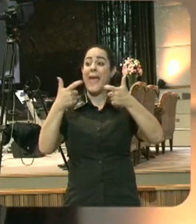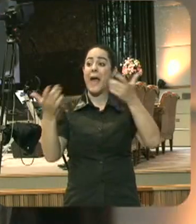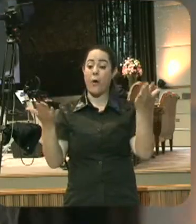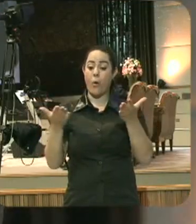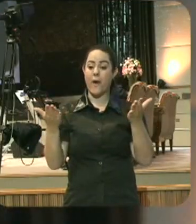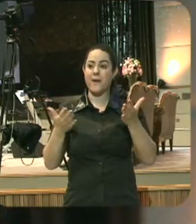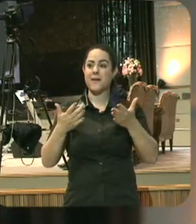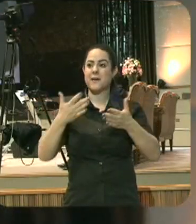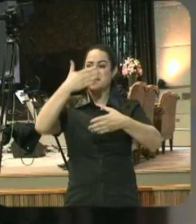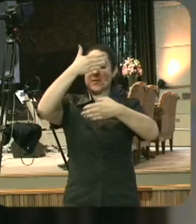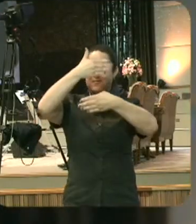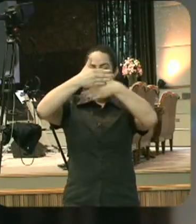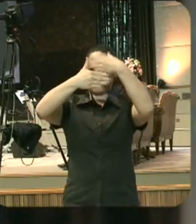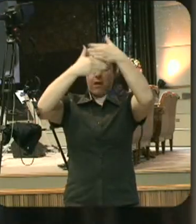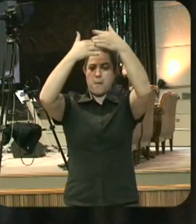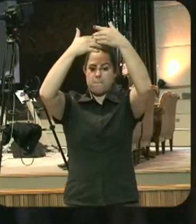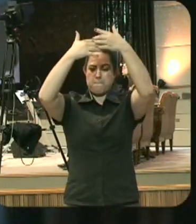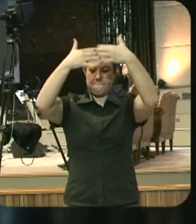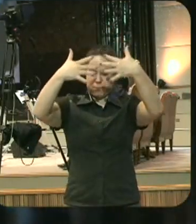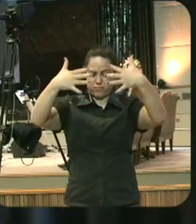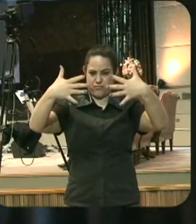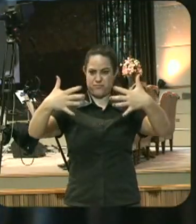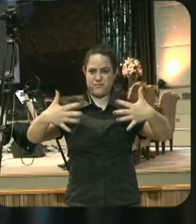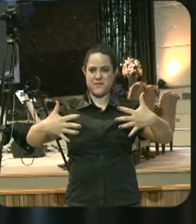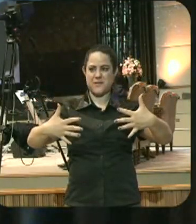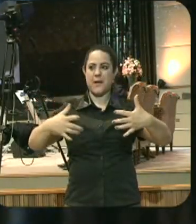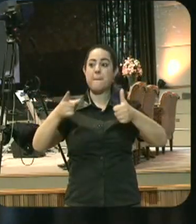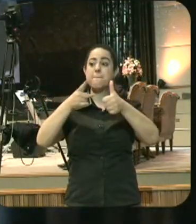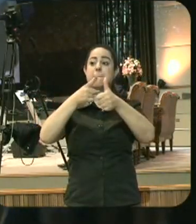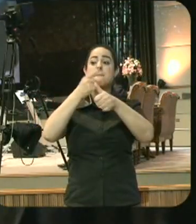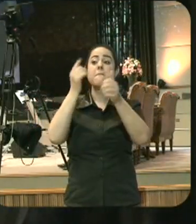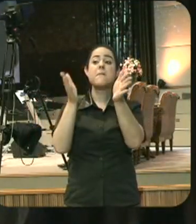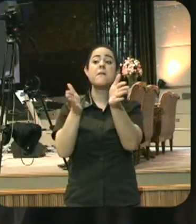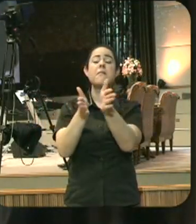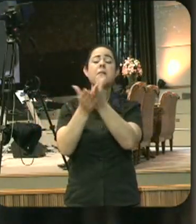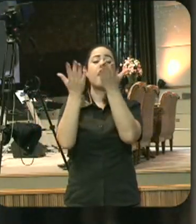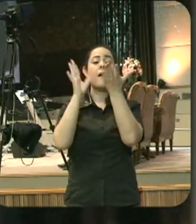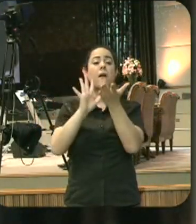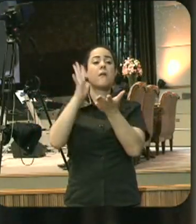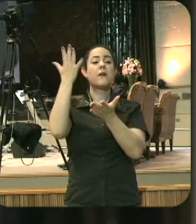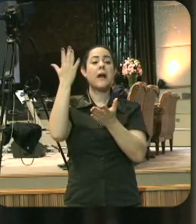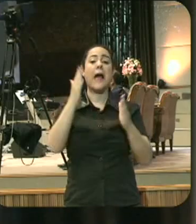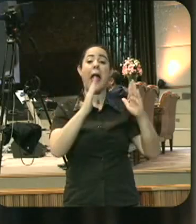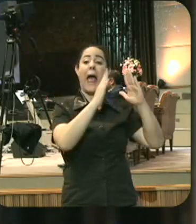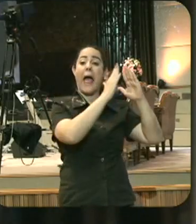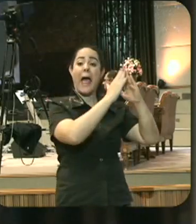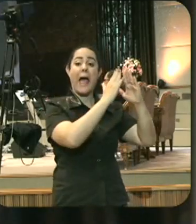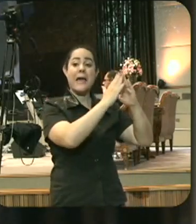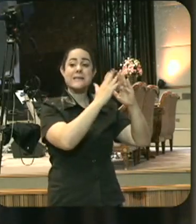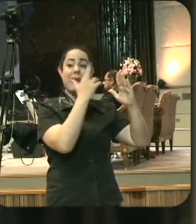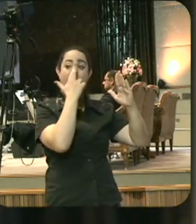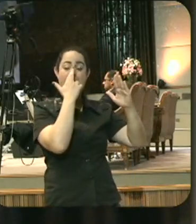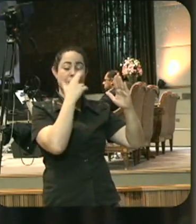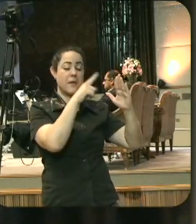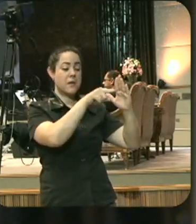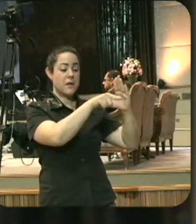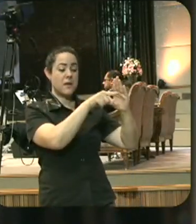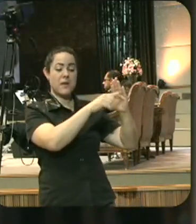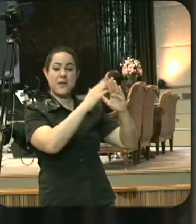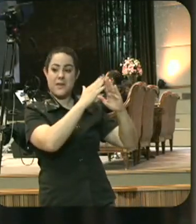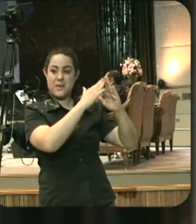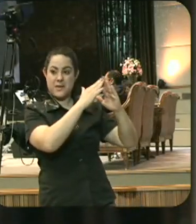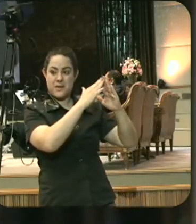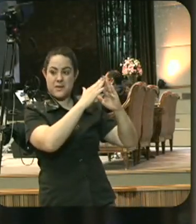caindo, e aí acontece o primeiro milagre. A casa de Raabe estava